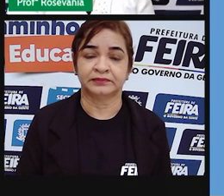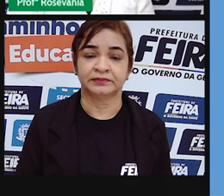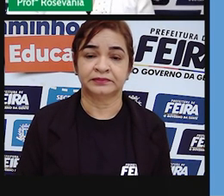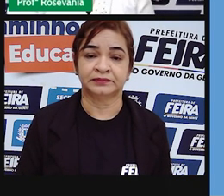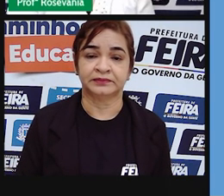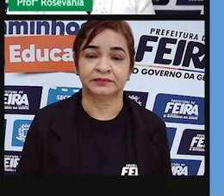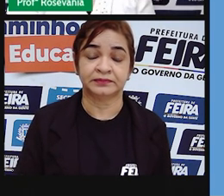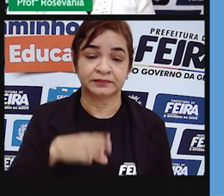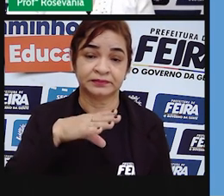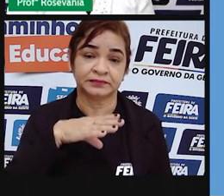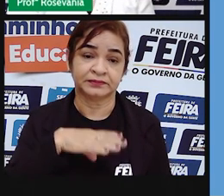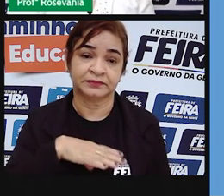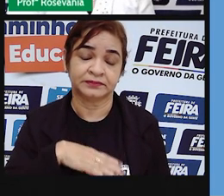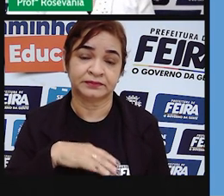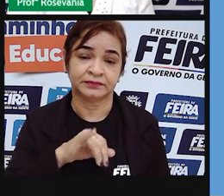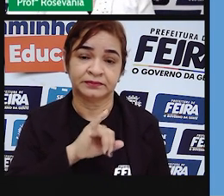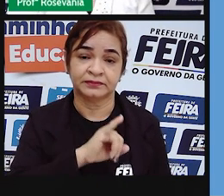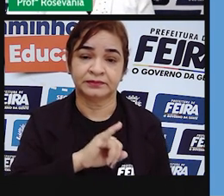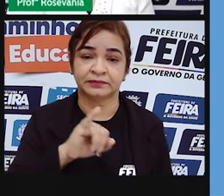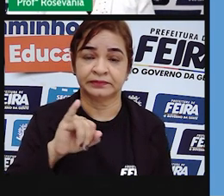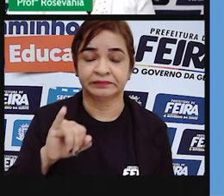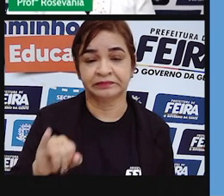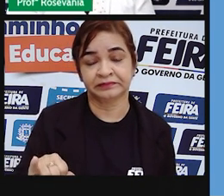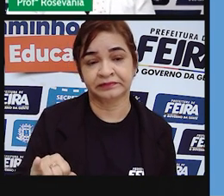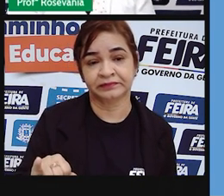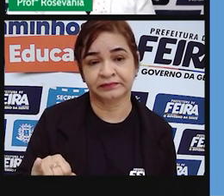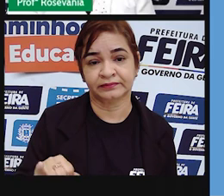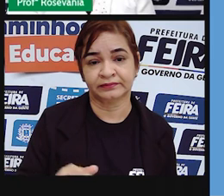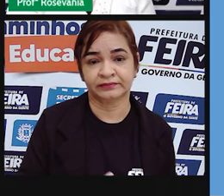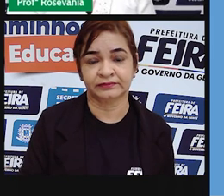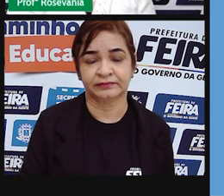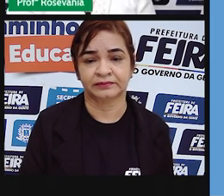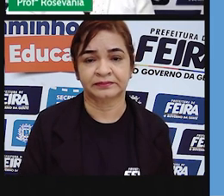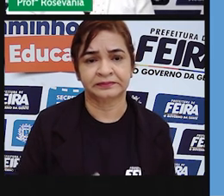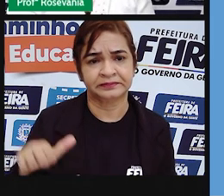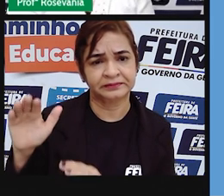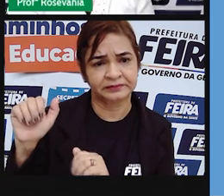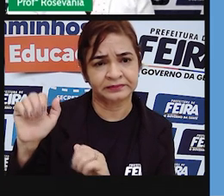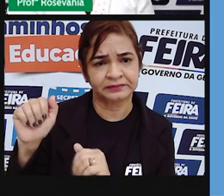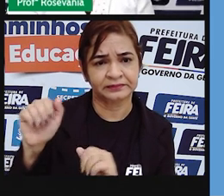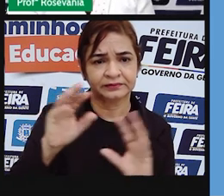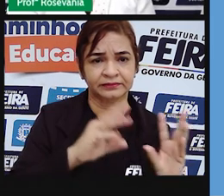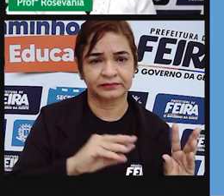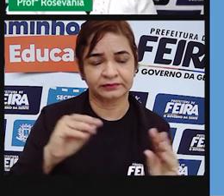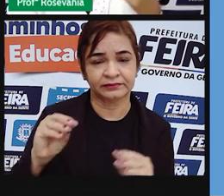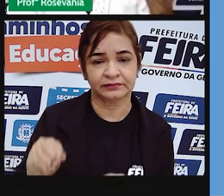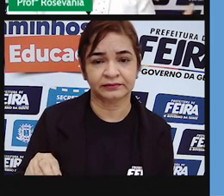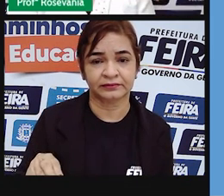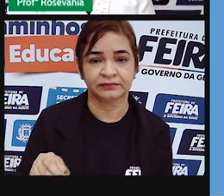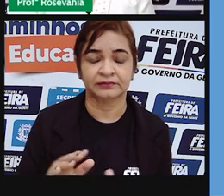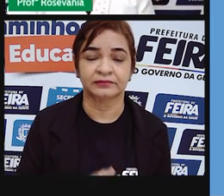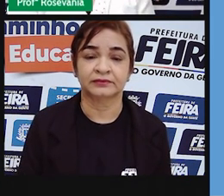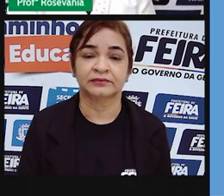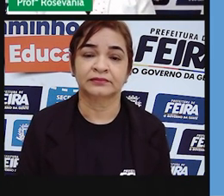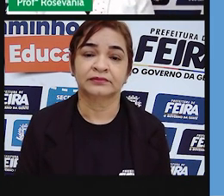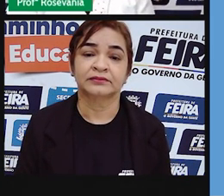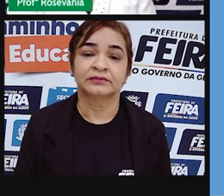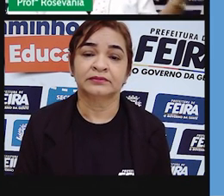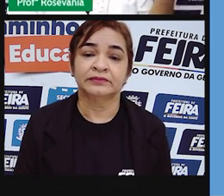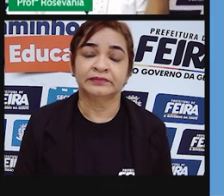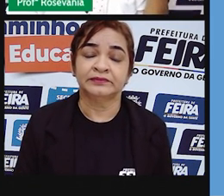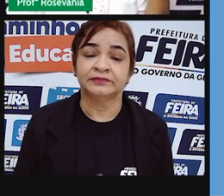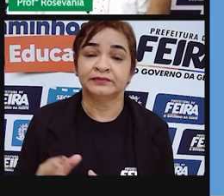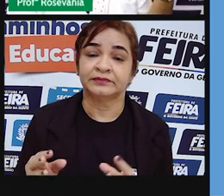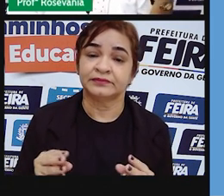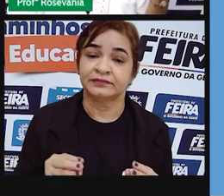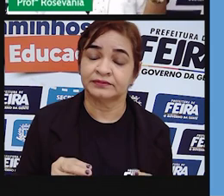de Portugal da Itália e dos espanhóis são os imigrantes que vieram para cá E trouxeram para os seus